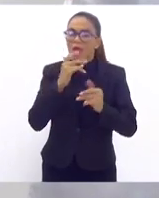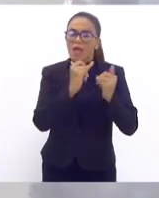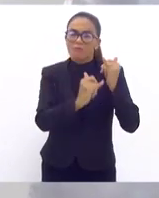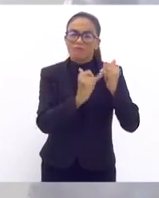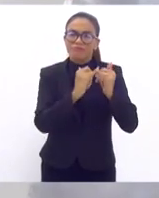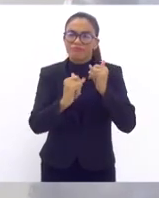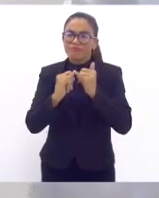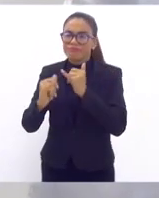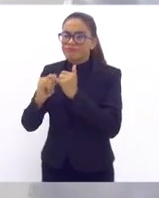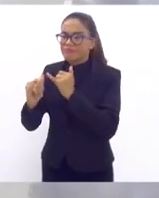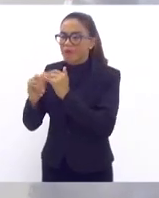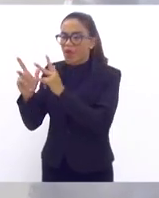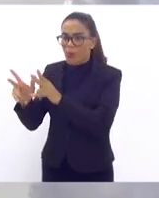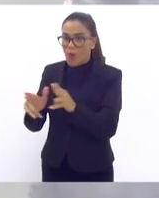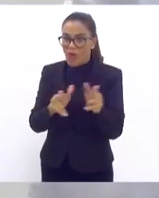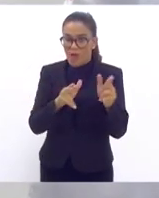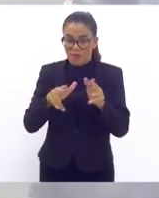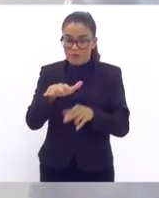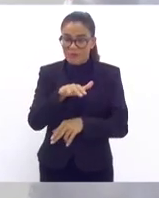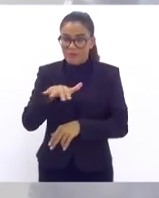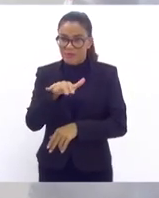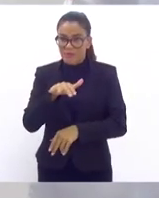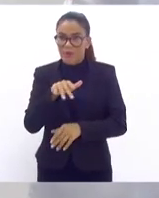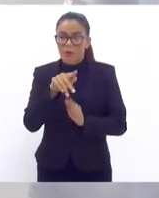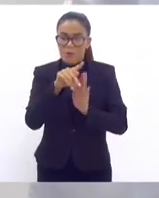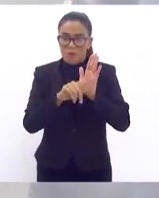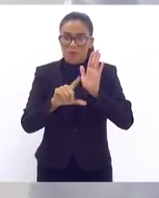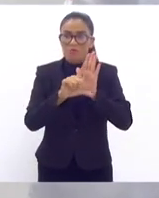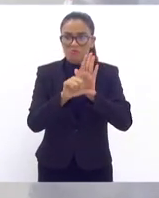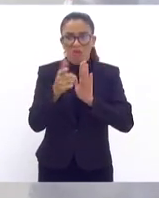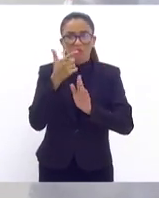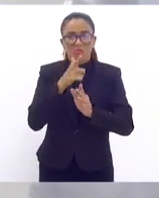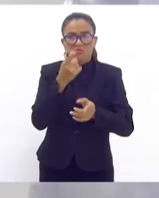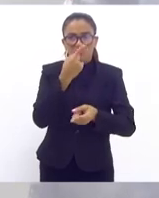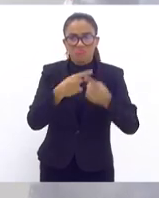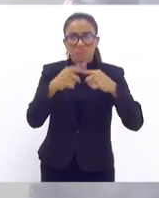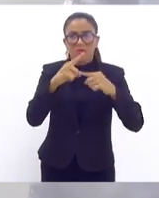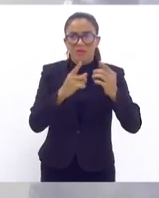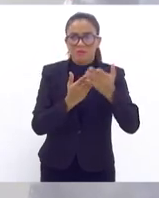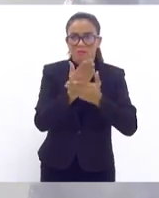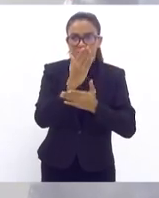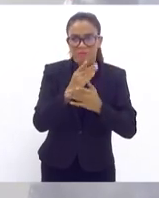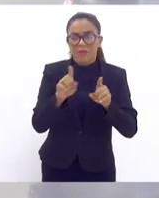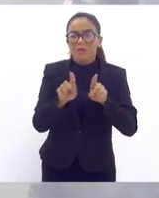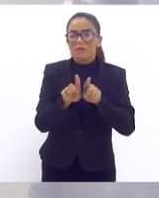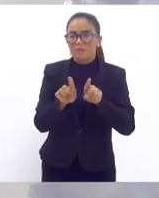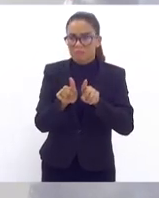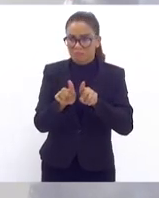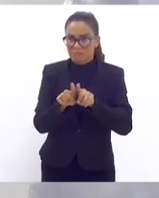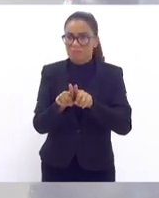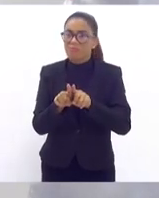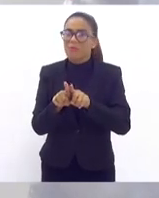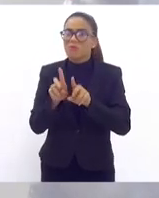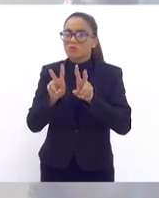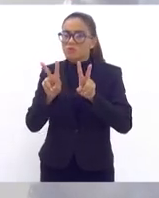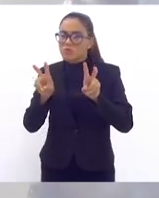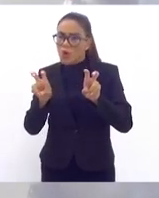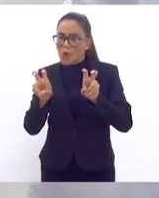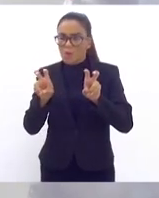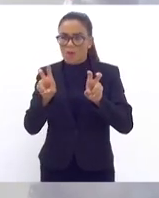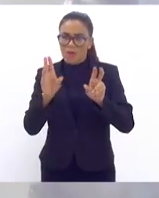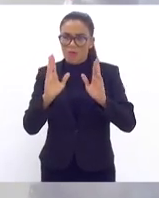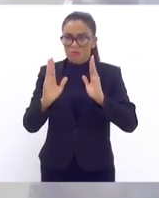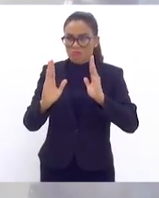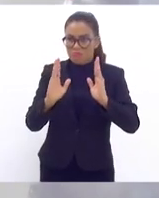nessa legislatura e nas demais. Quando o projeto foi superado, seria abrir um precedente grave sob o ponto de vista processual,